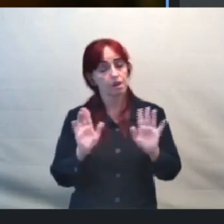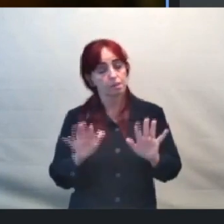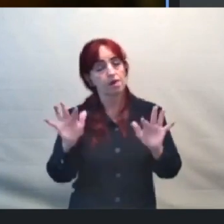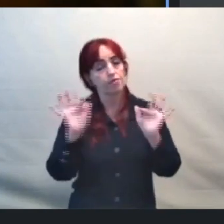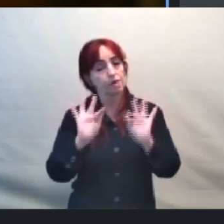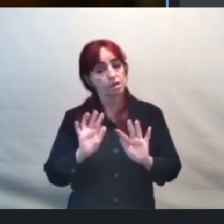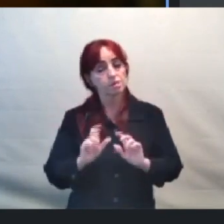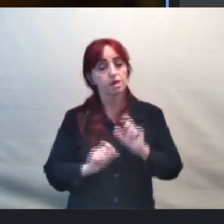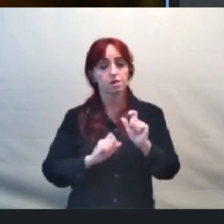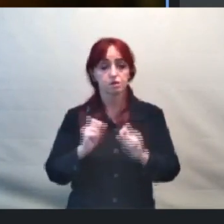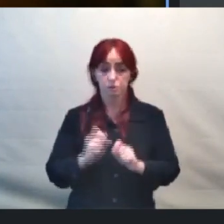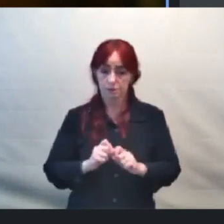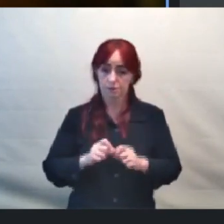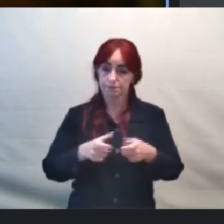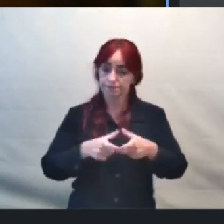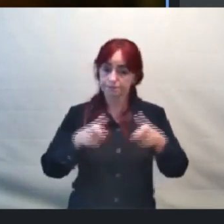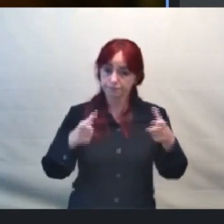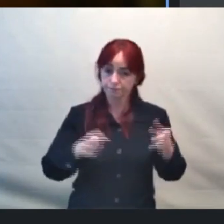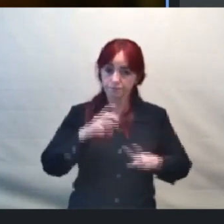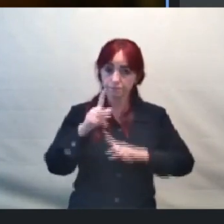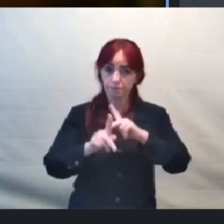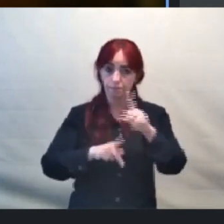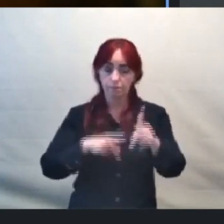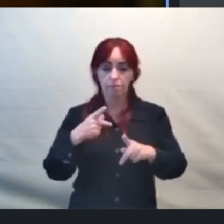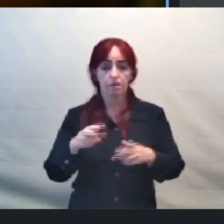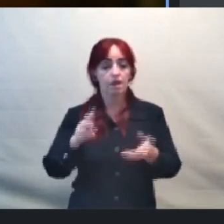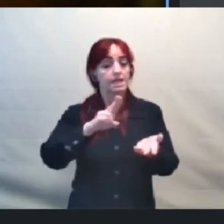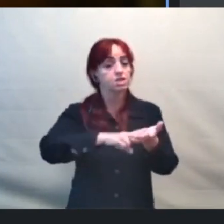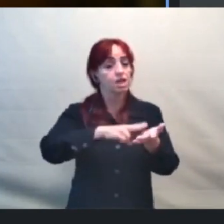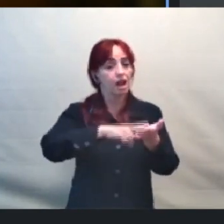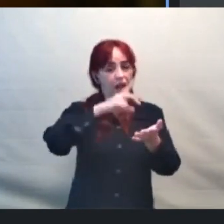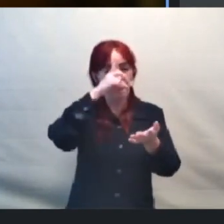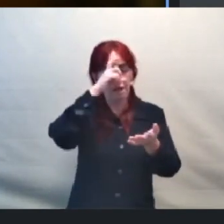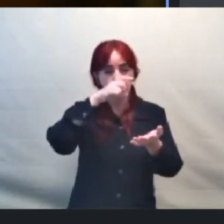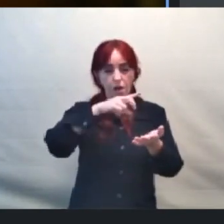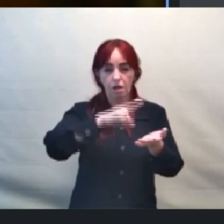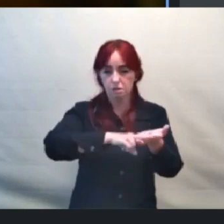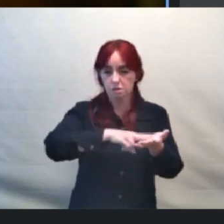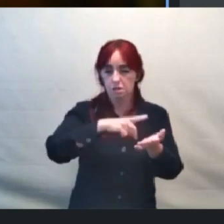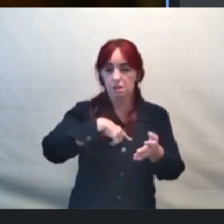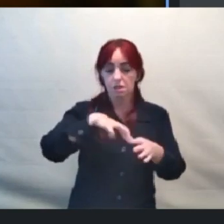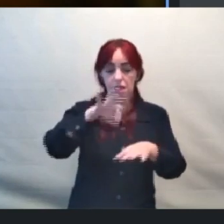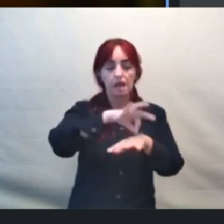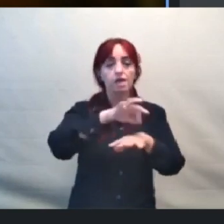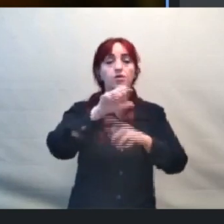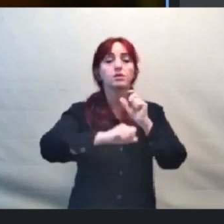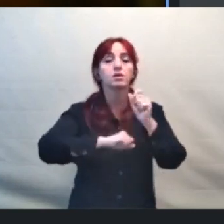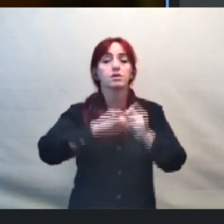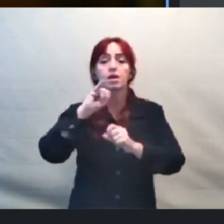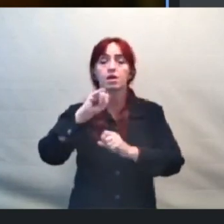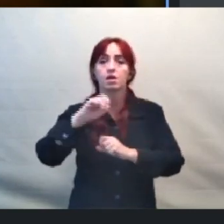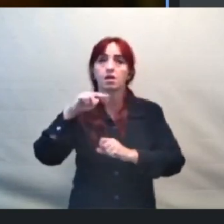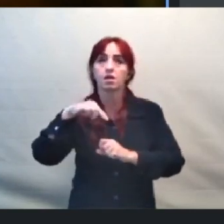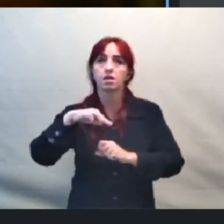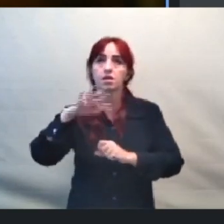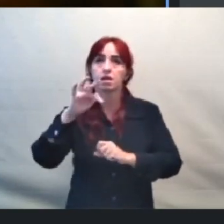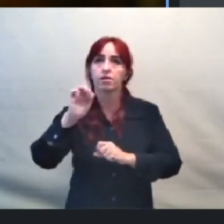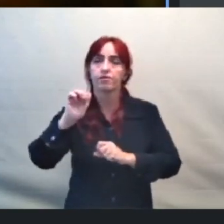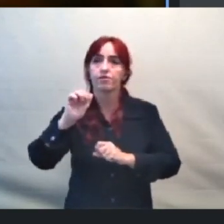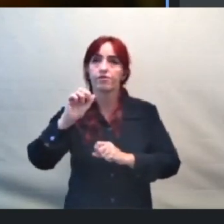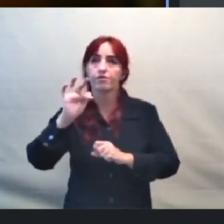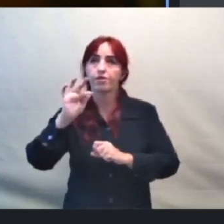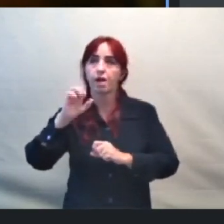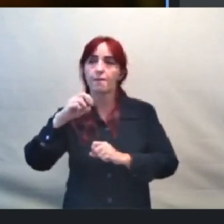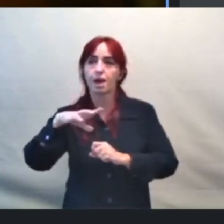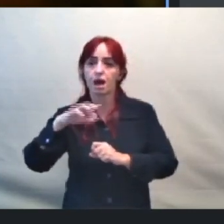parte da necessidade de leitos de dengue tem sido leitos de enfermaria, né? Ou seja, leitos mais simples. Os casos